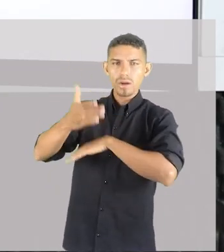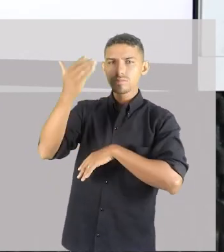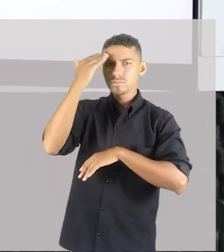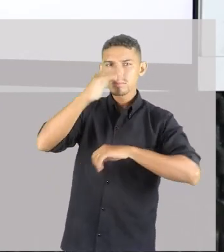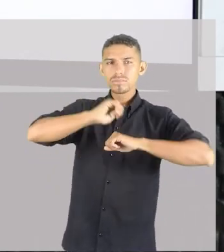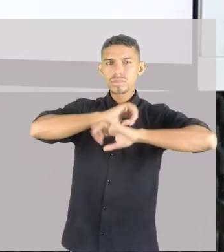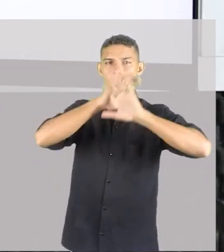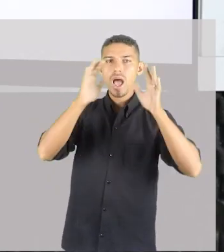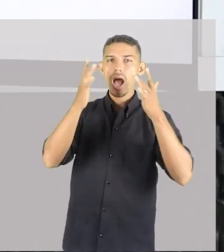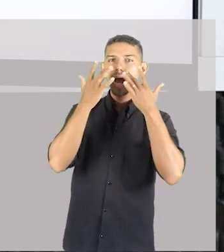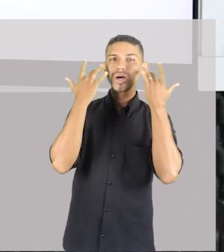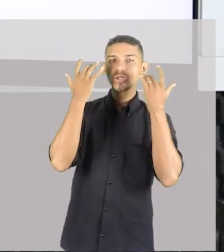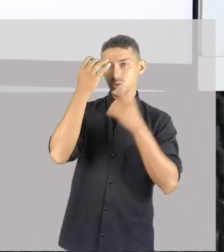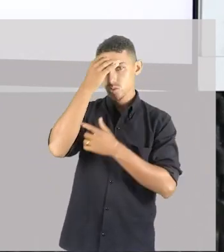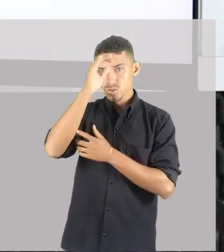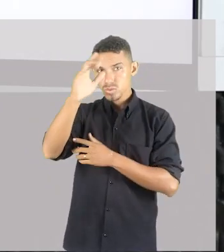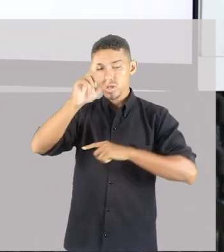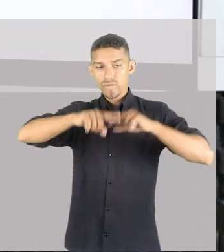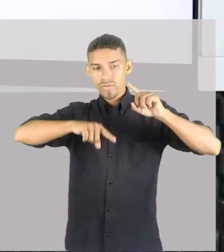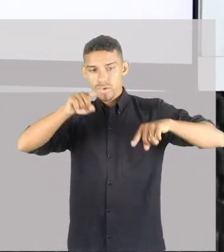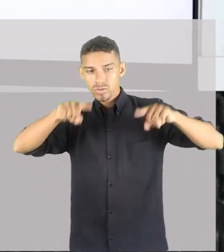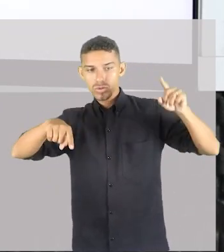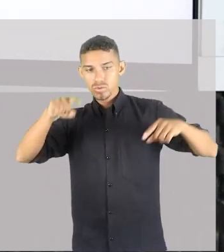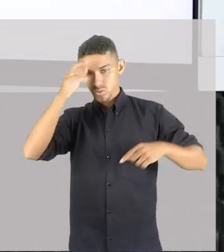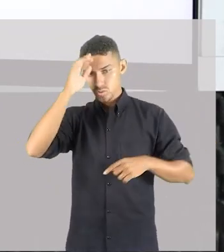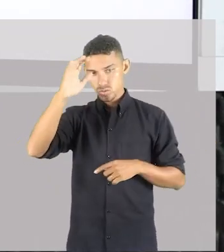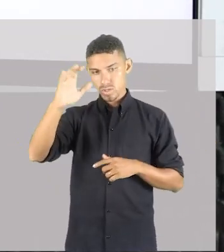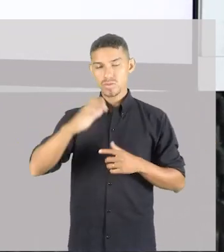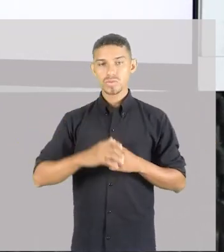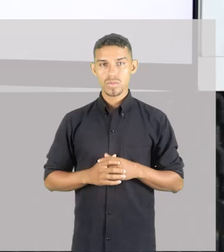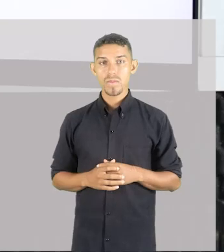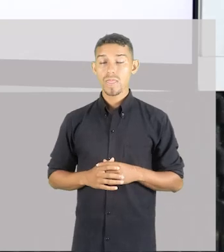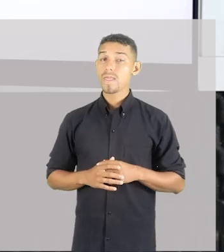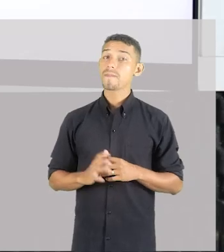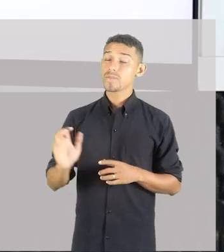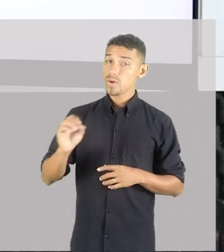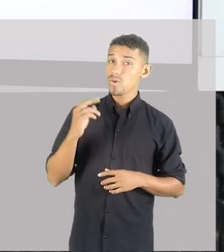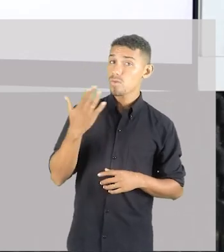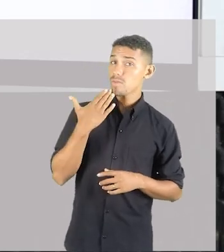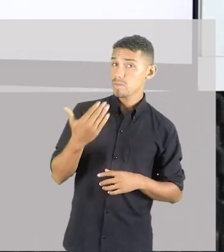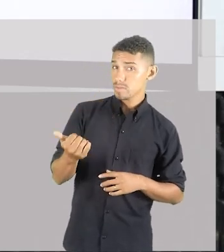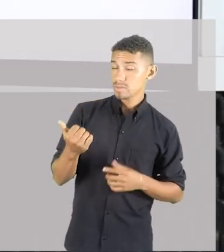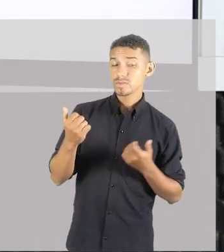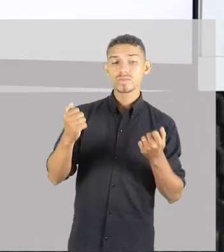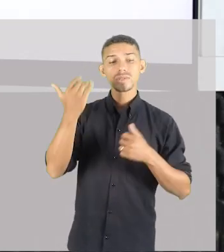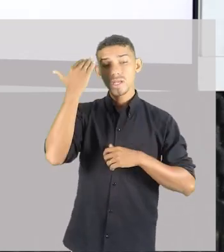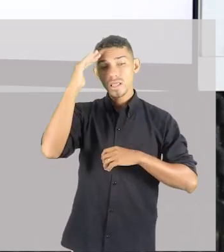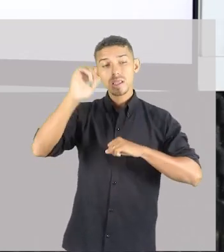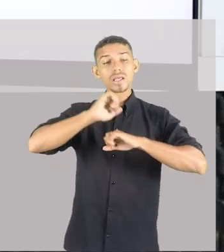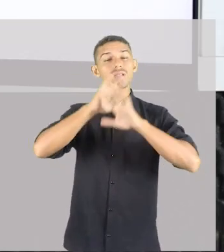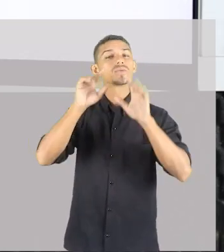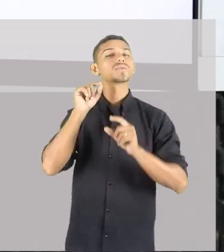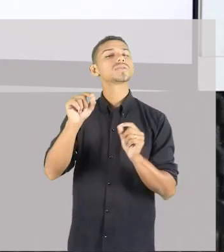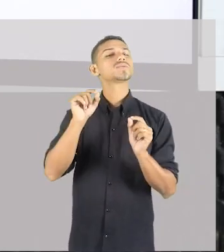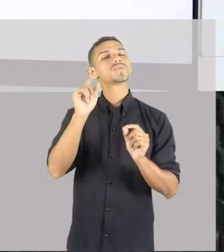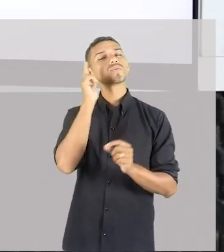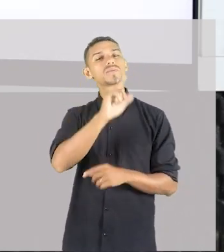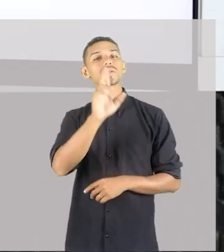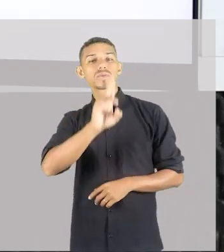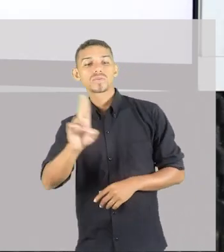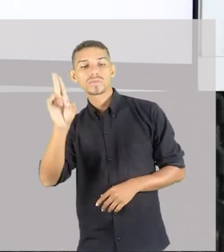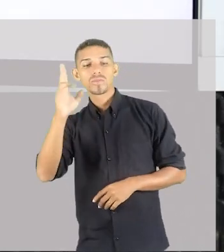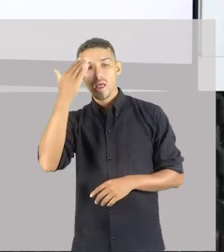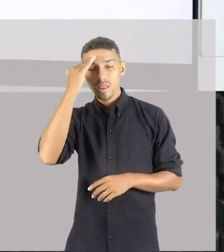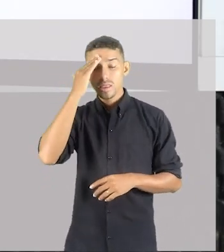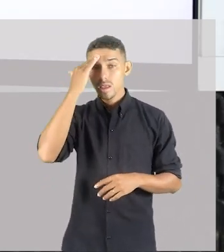entender arte, cultura e variações culturais. Ou melhor, entenda o que você consuma. Vou repetir mais uma vez,